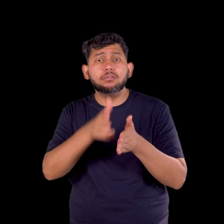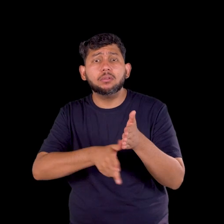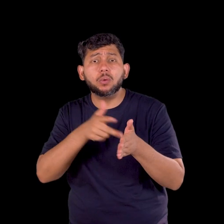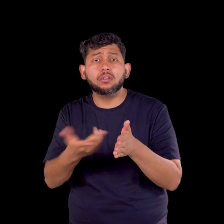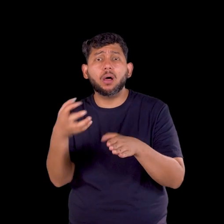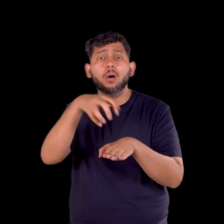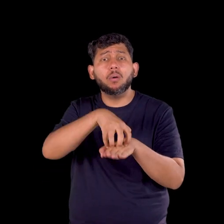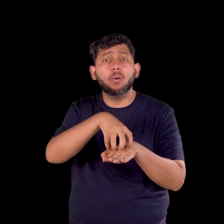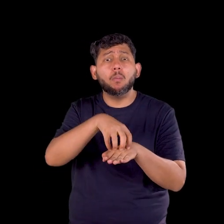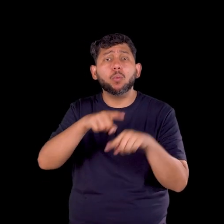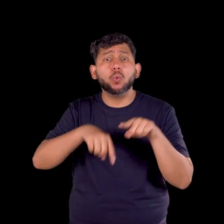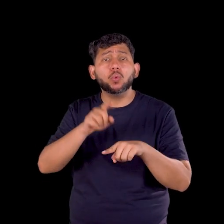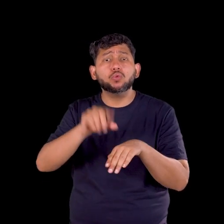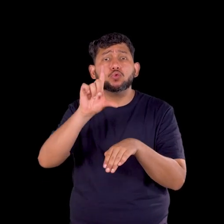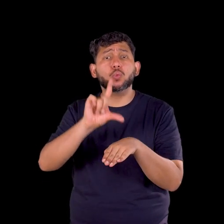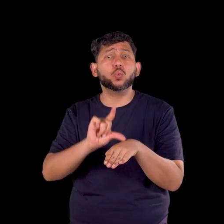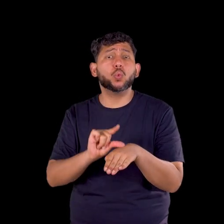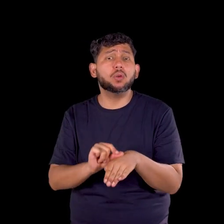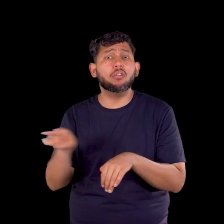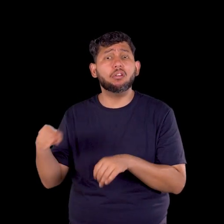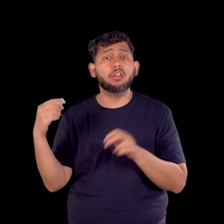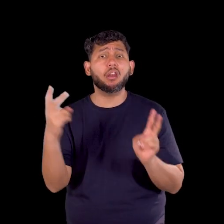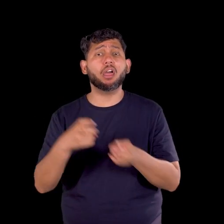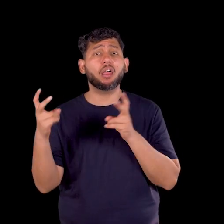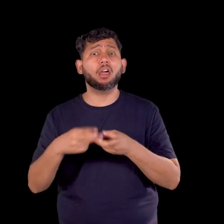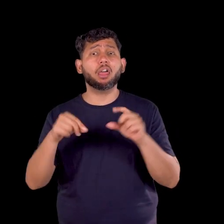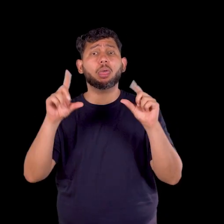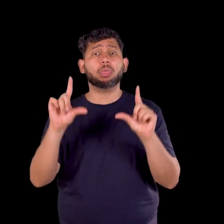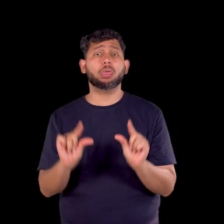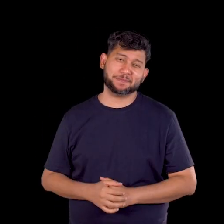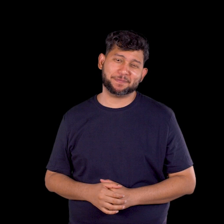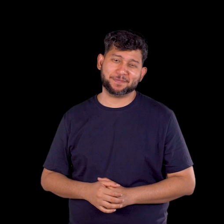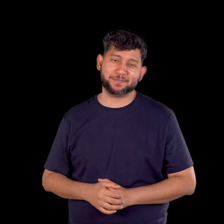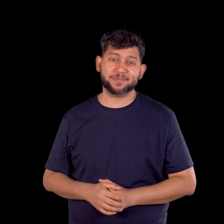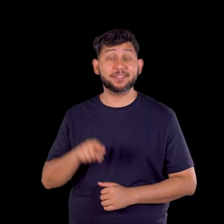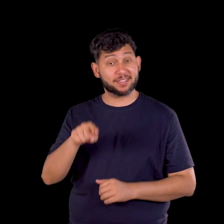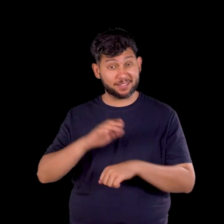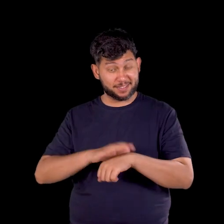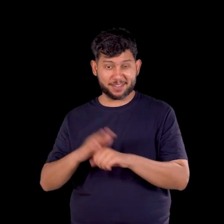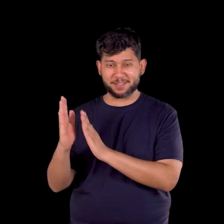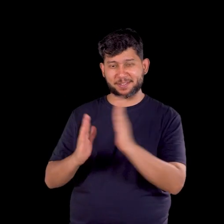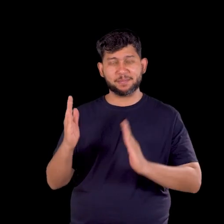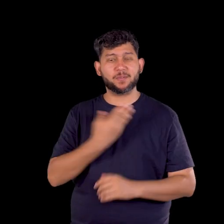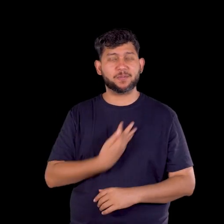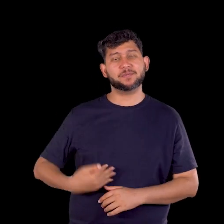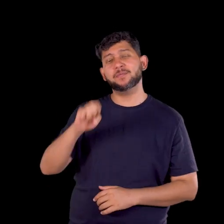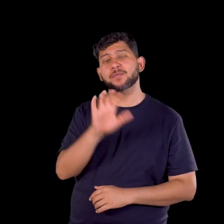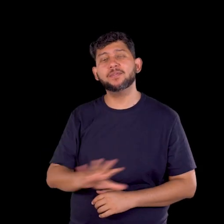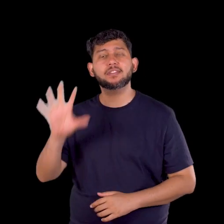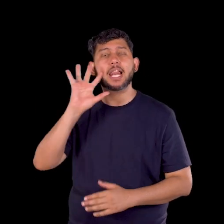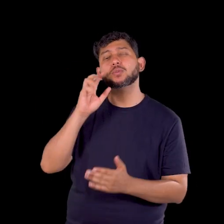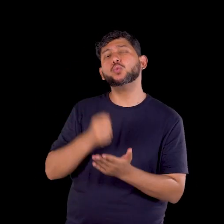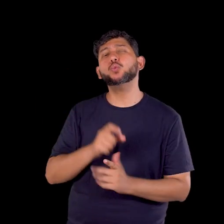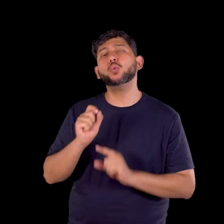carga e viram sua rentabilidade desmoronar do dia para a noite. Nessa época, o governo federal decidiu